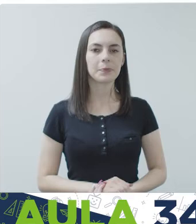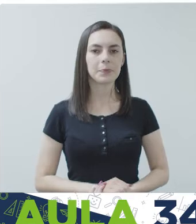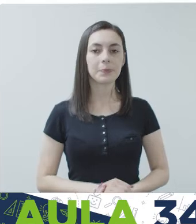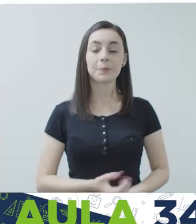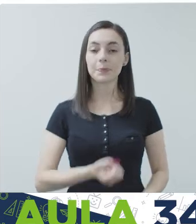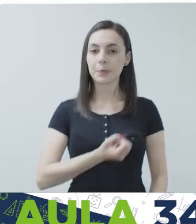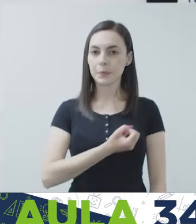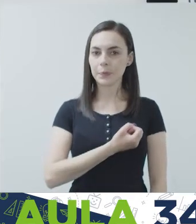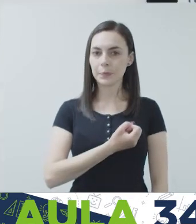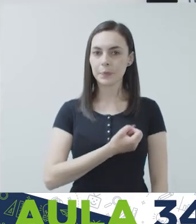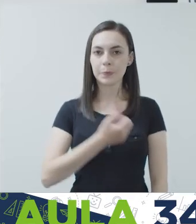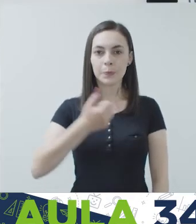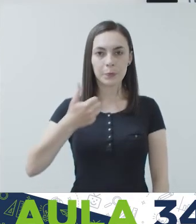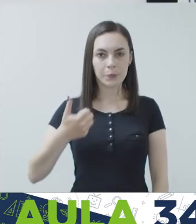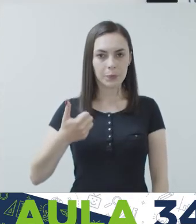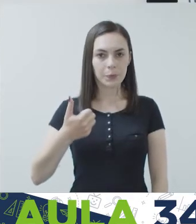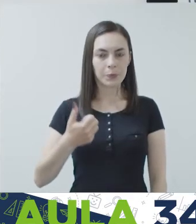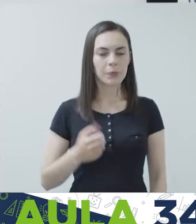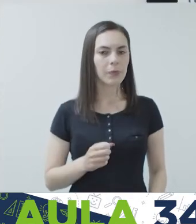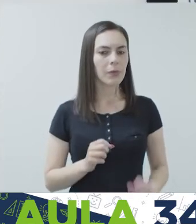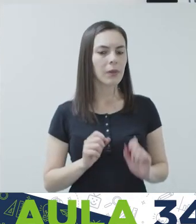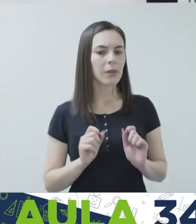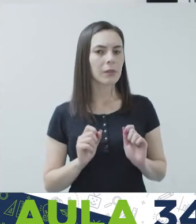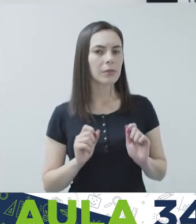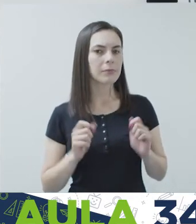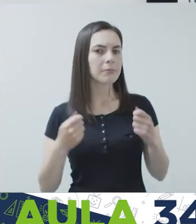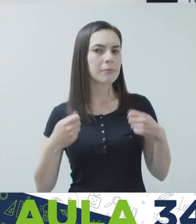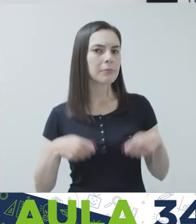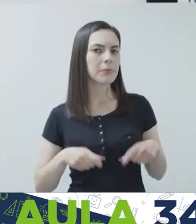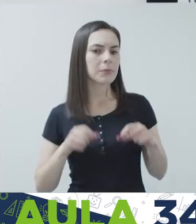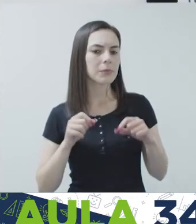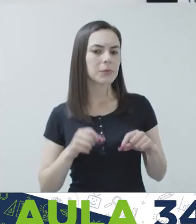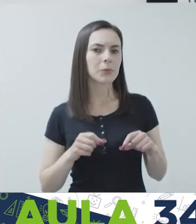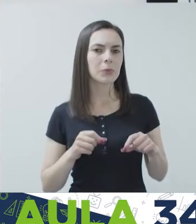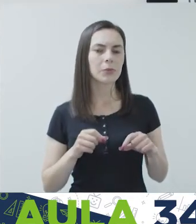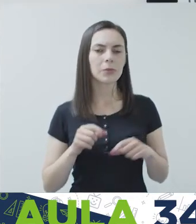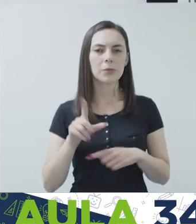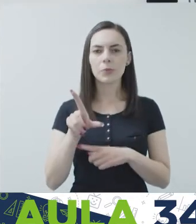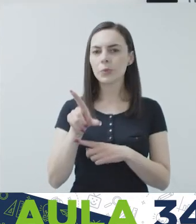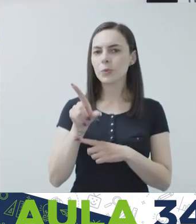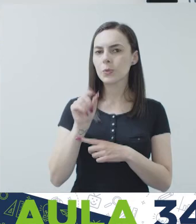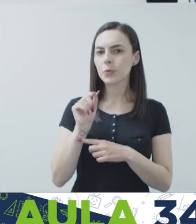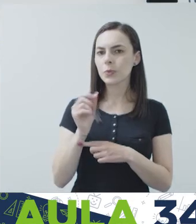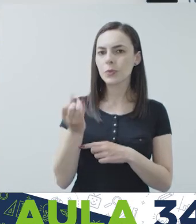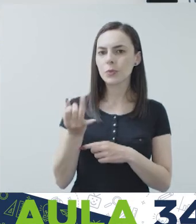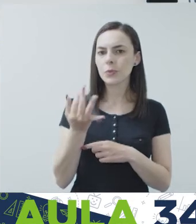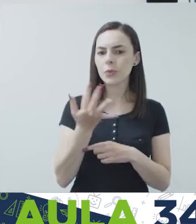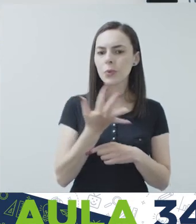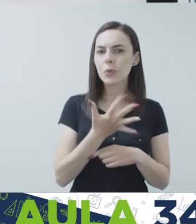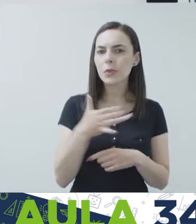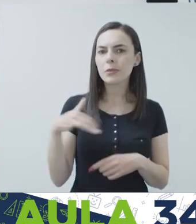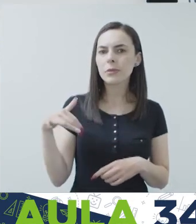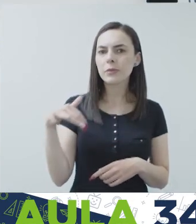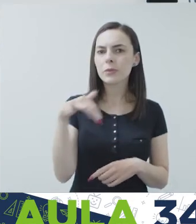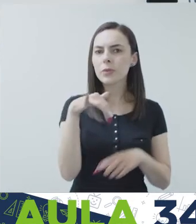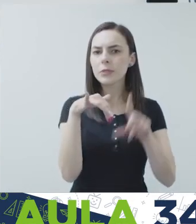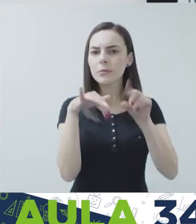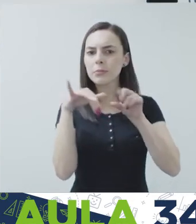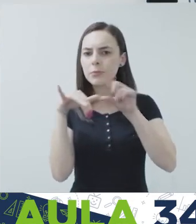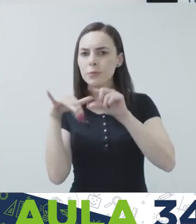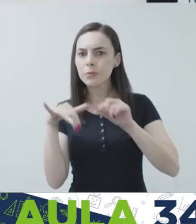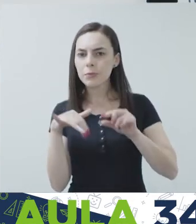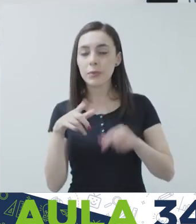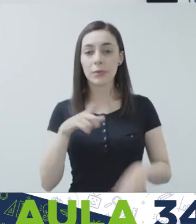Número 1, eu tenho que pegar para representar essa quantidade quantos aviões?